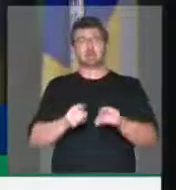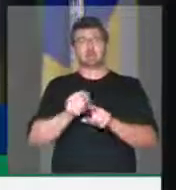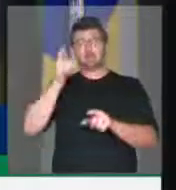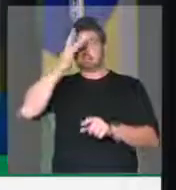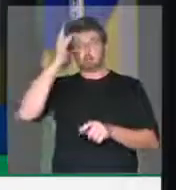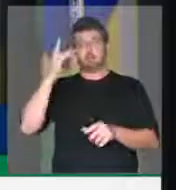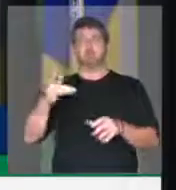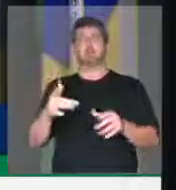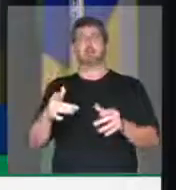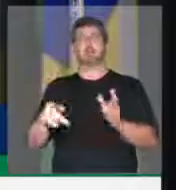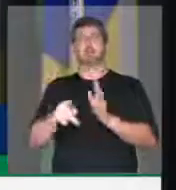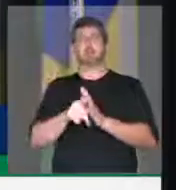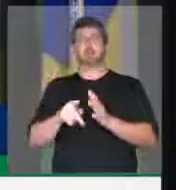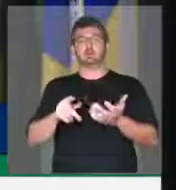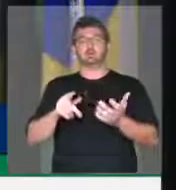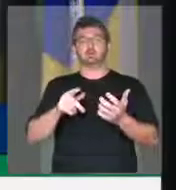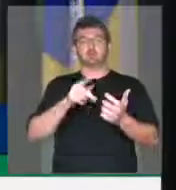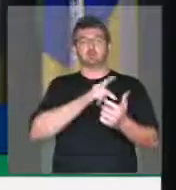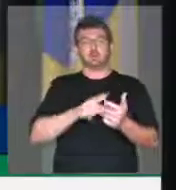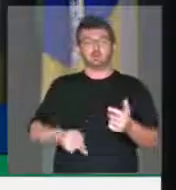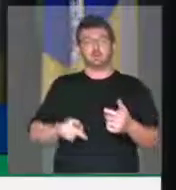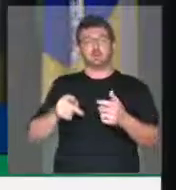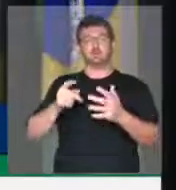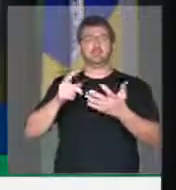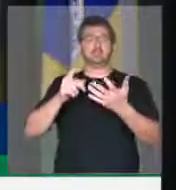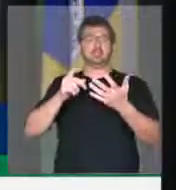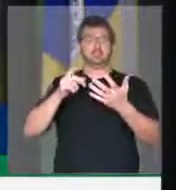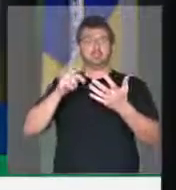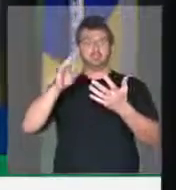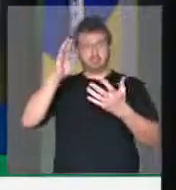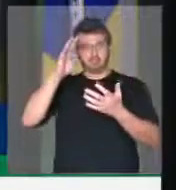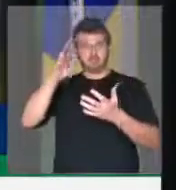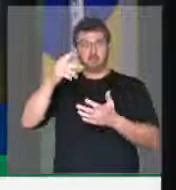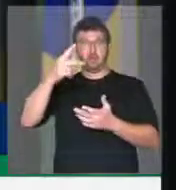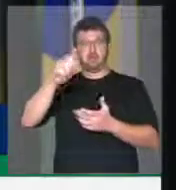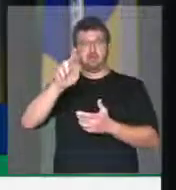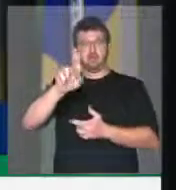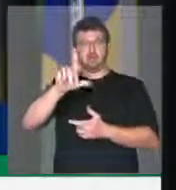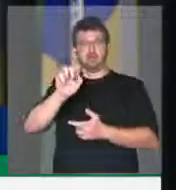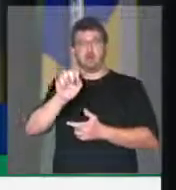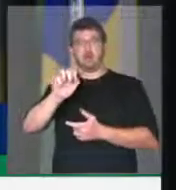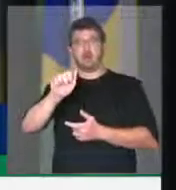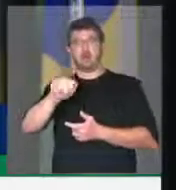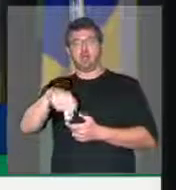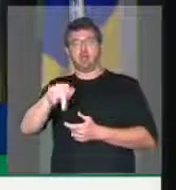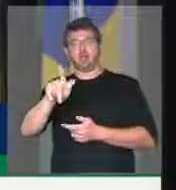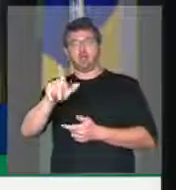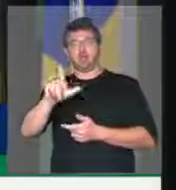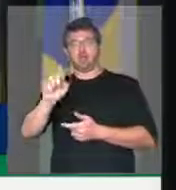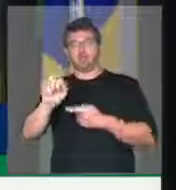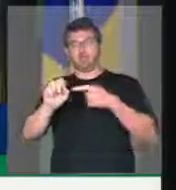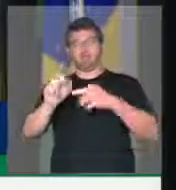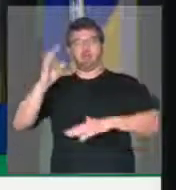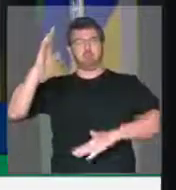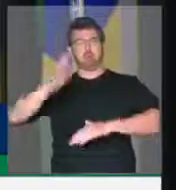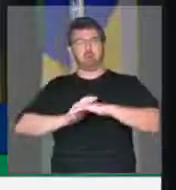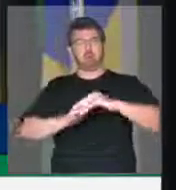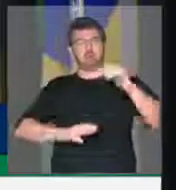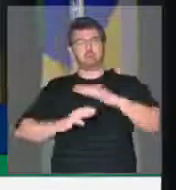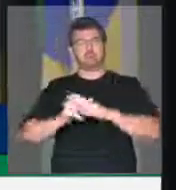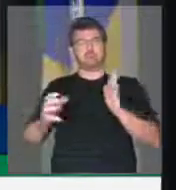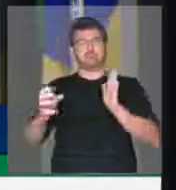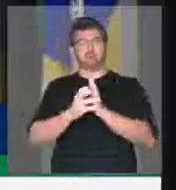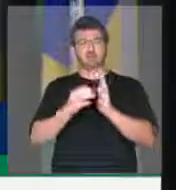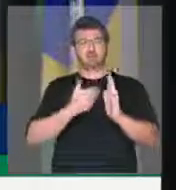representada pelo presidente executivo Paulo Ângelo, um servidor por excelência da Caixa, no seu